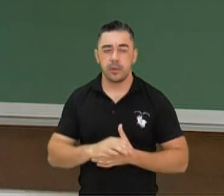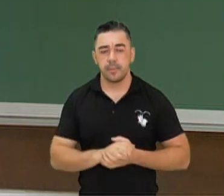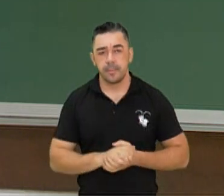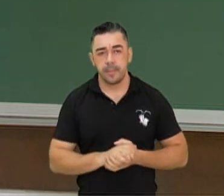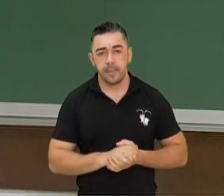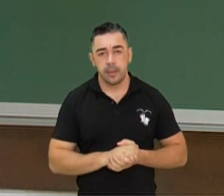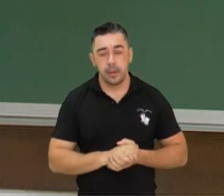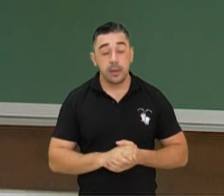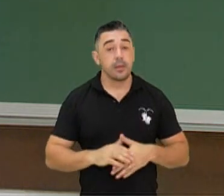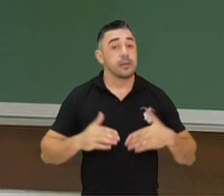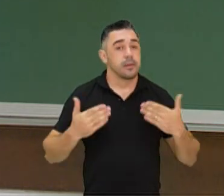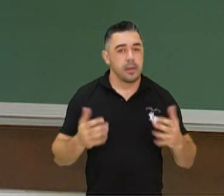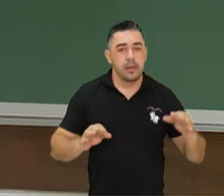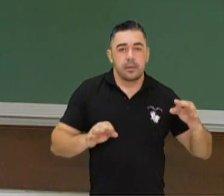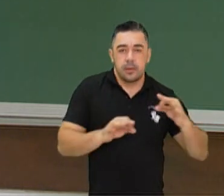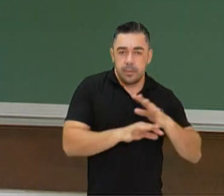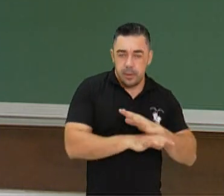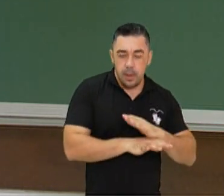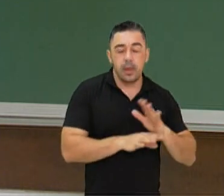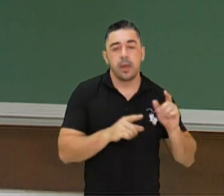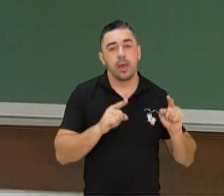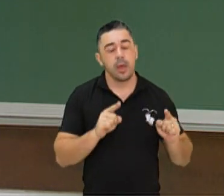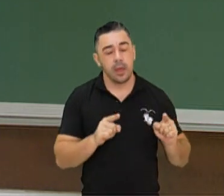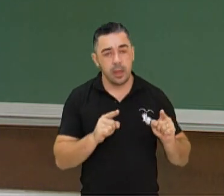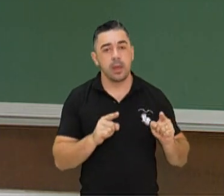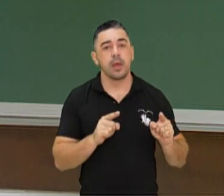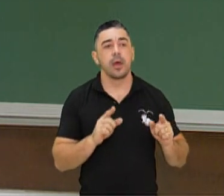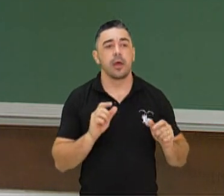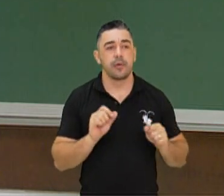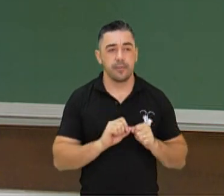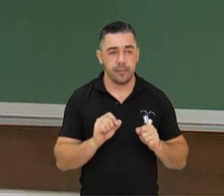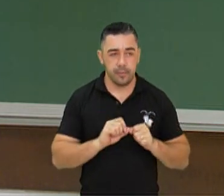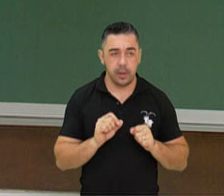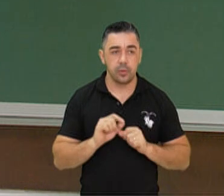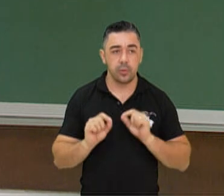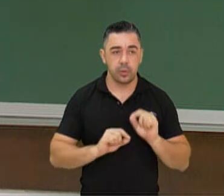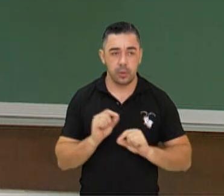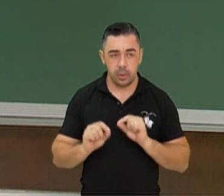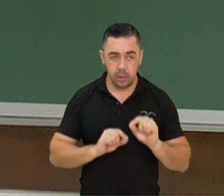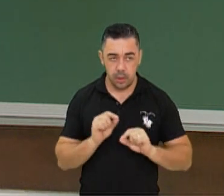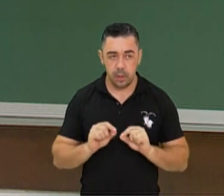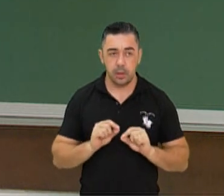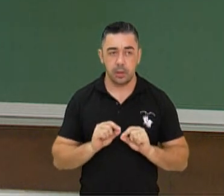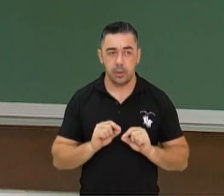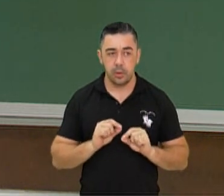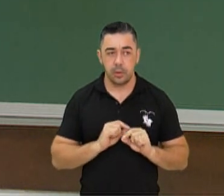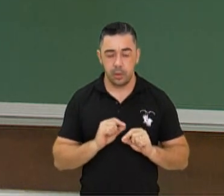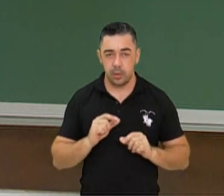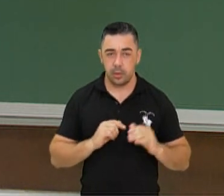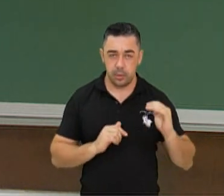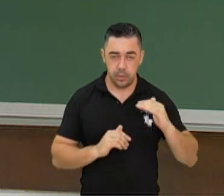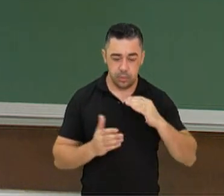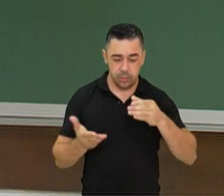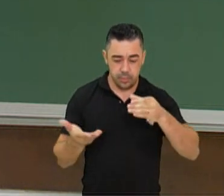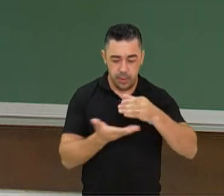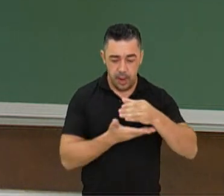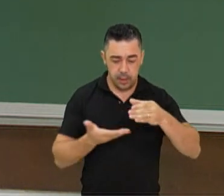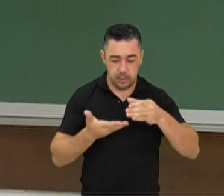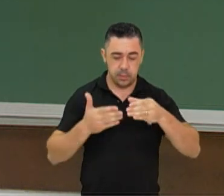centímetros quadrados. Daí, o que eu obtenho? Daí eu tenho as áreas superior